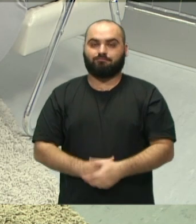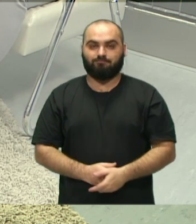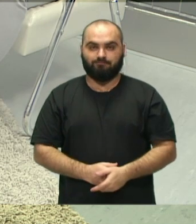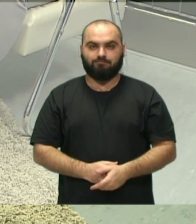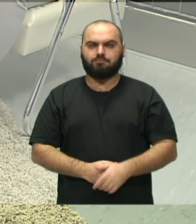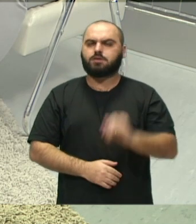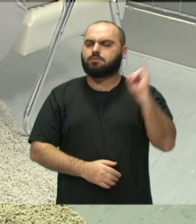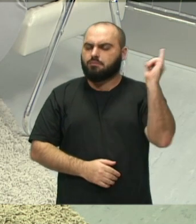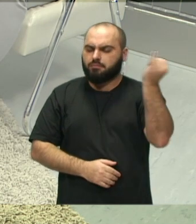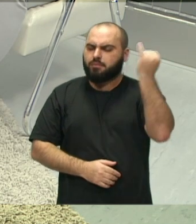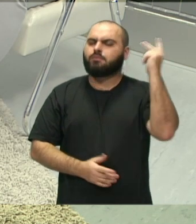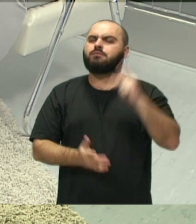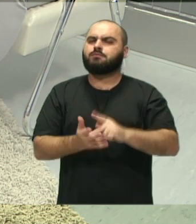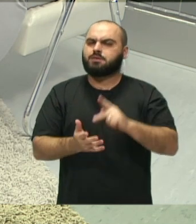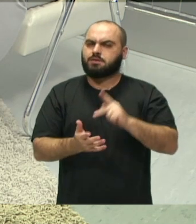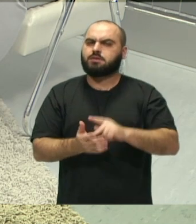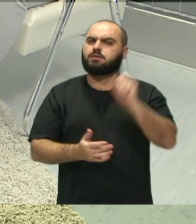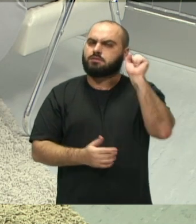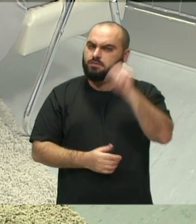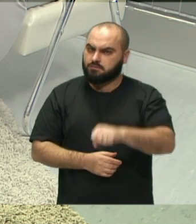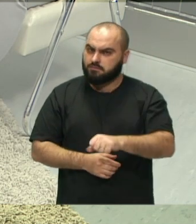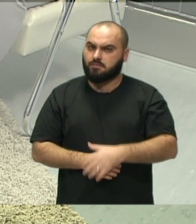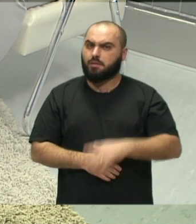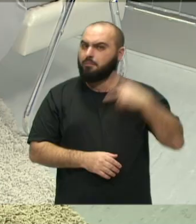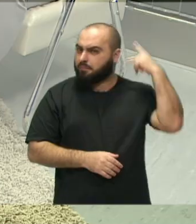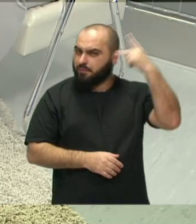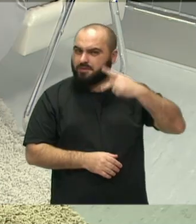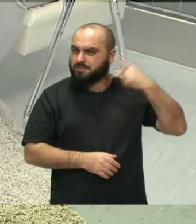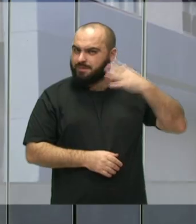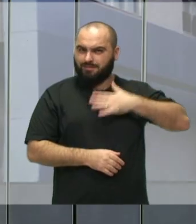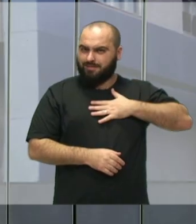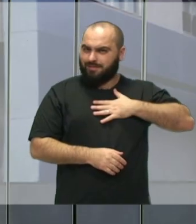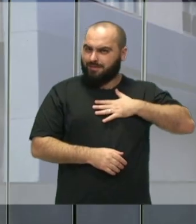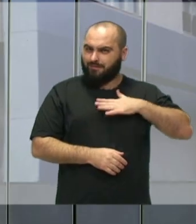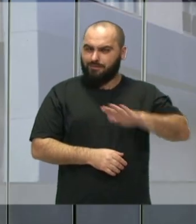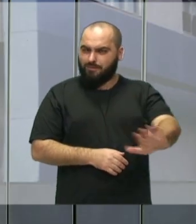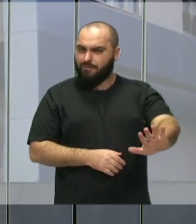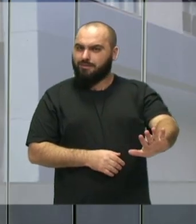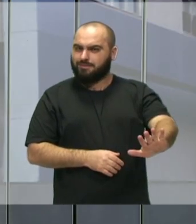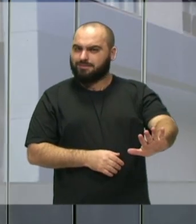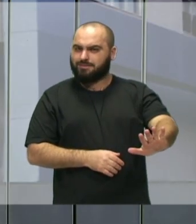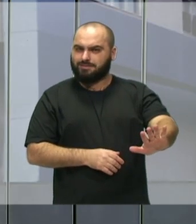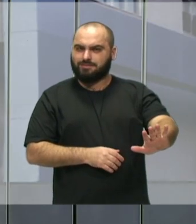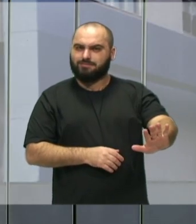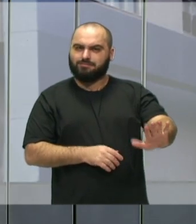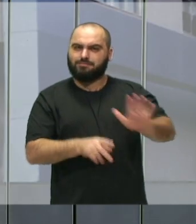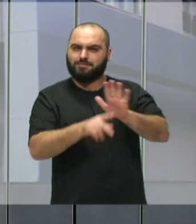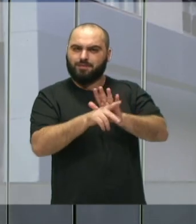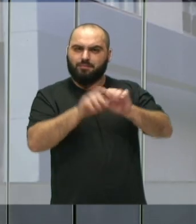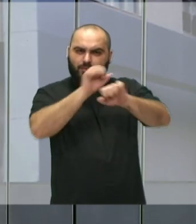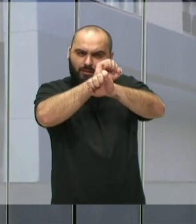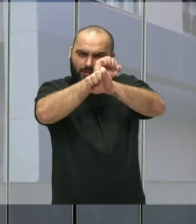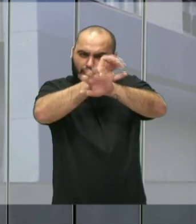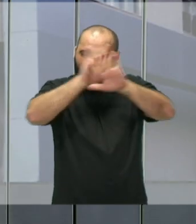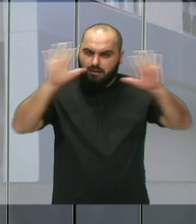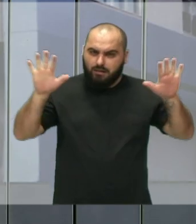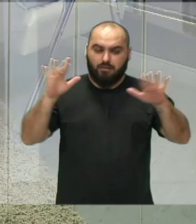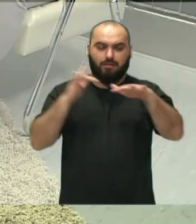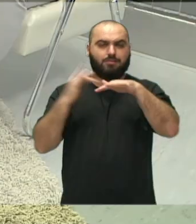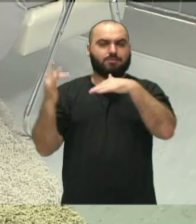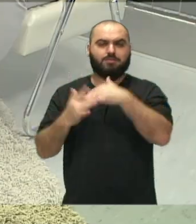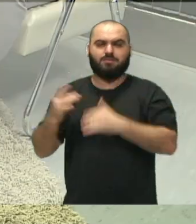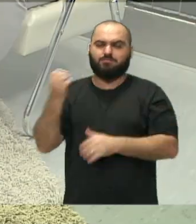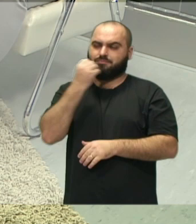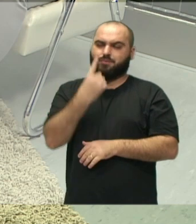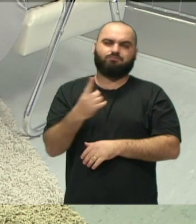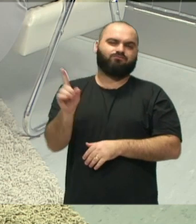importante dizer, para político que não gosta de clareza nas suas ações, a rede social não funciona.